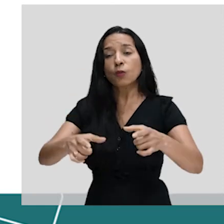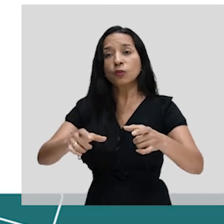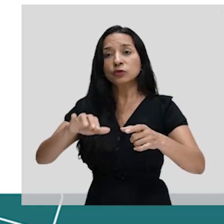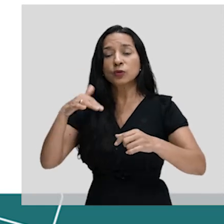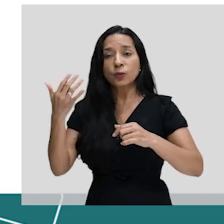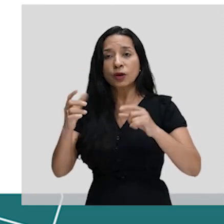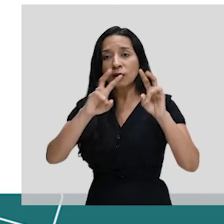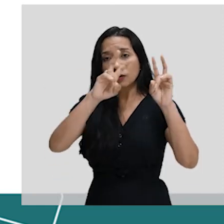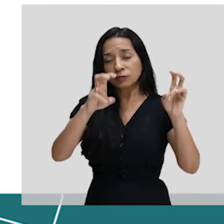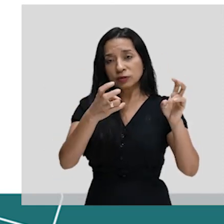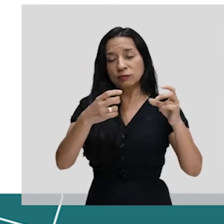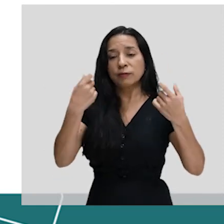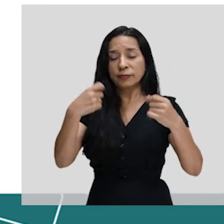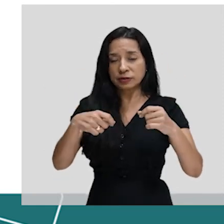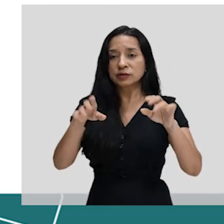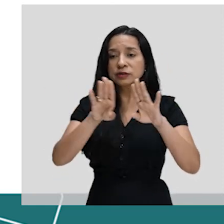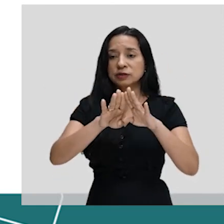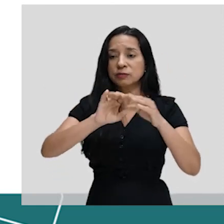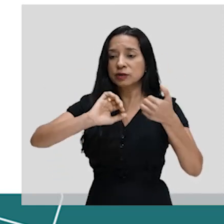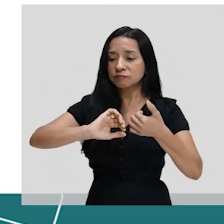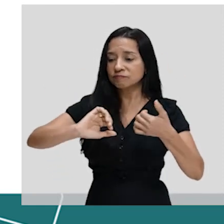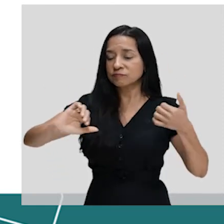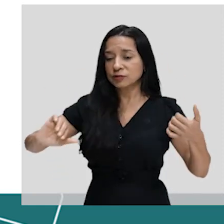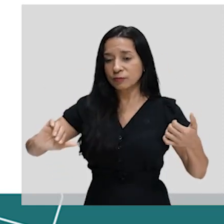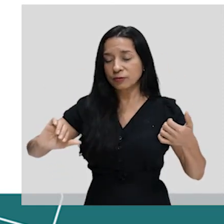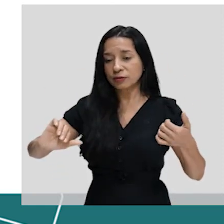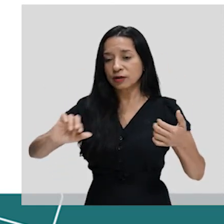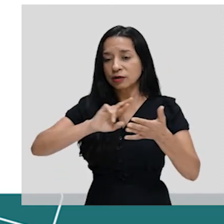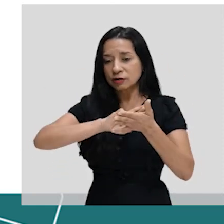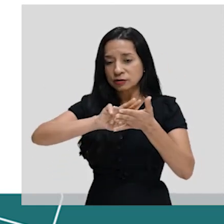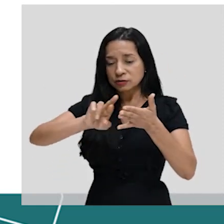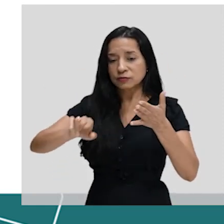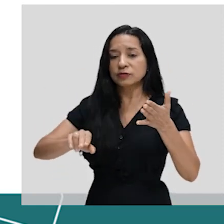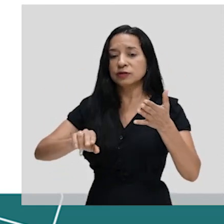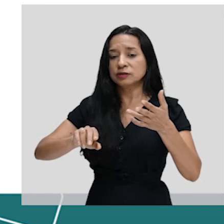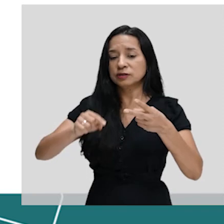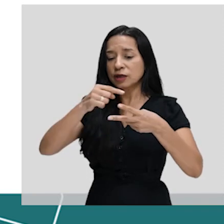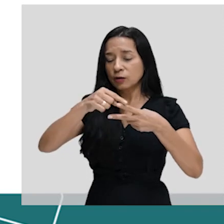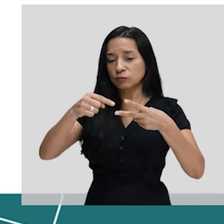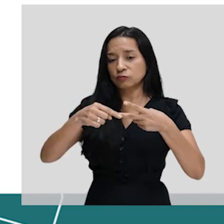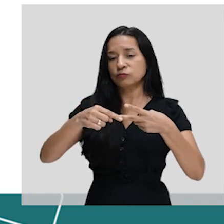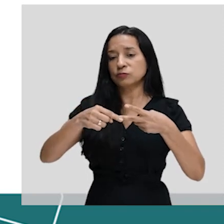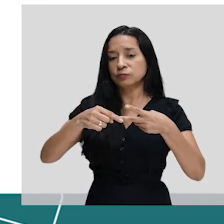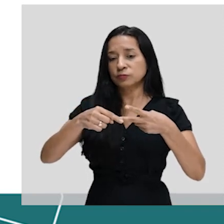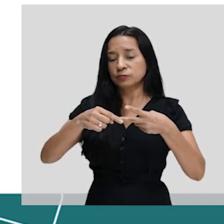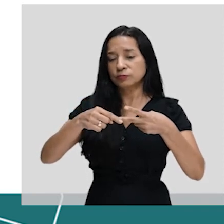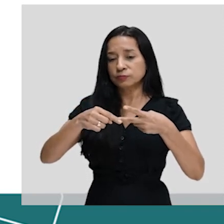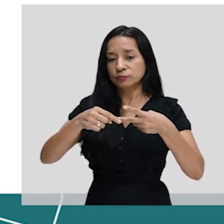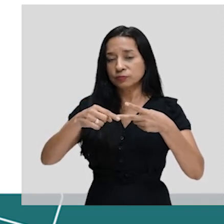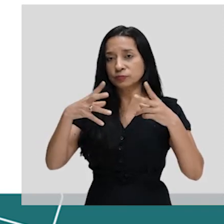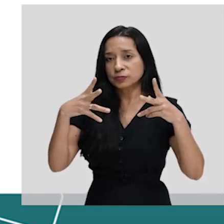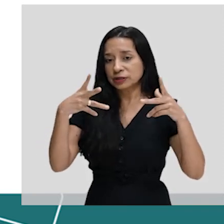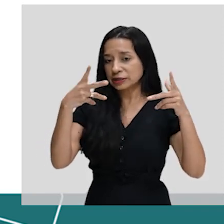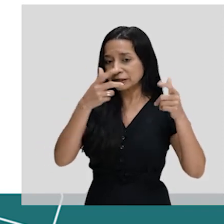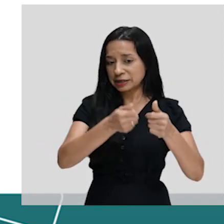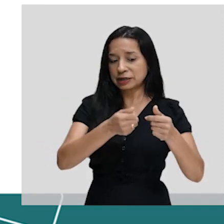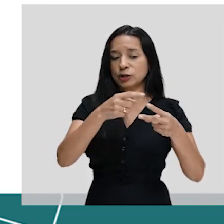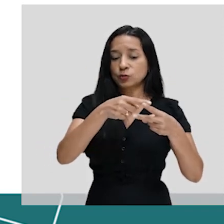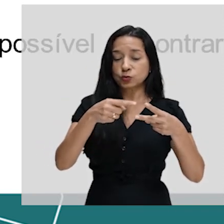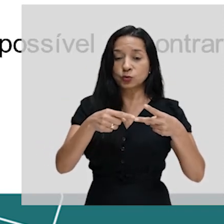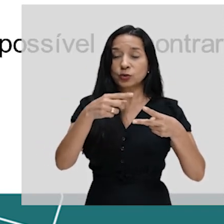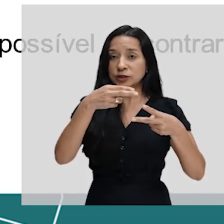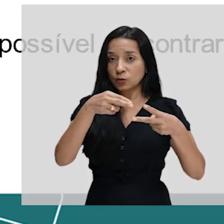obra. E eu também preciso separar e diferenciar a síntese e o resumo. Enquanto eu já sei o que é resumo, tá